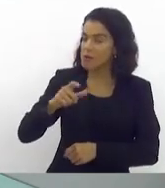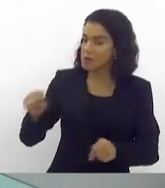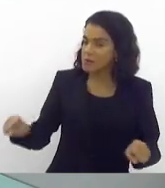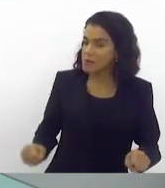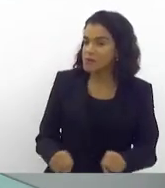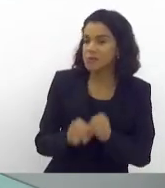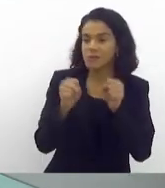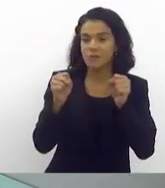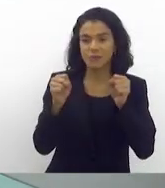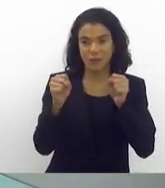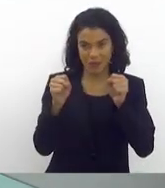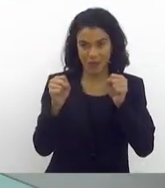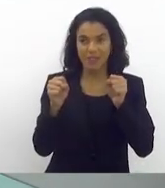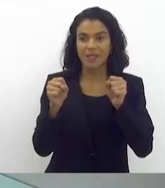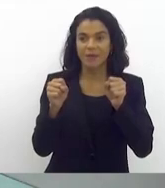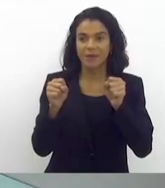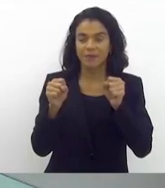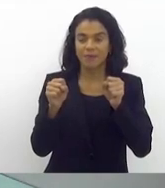quebrar